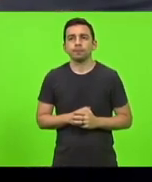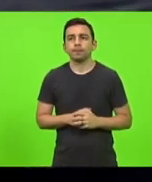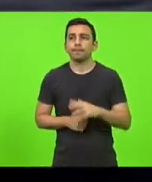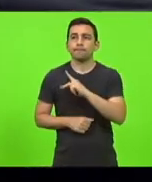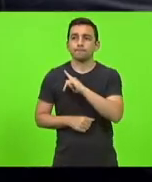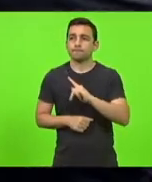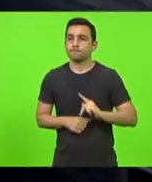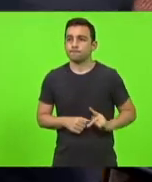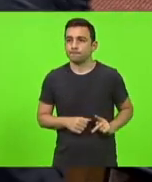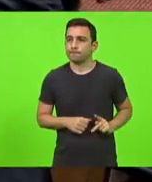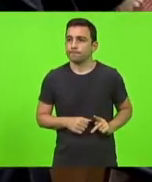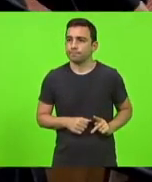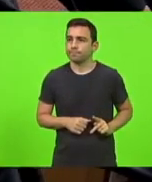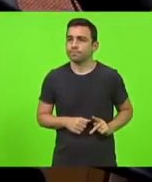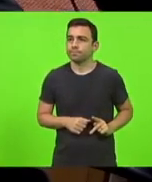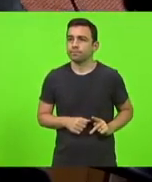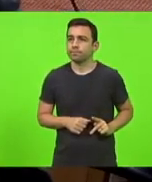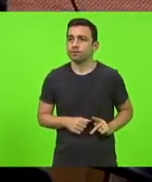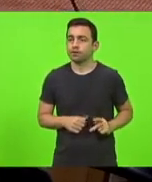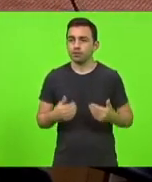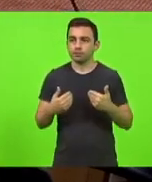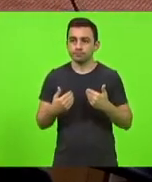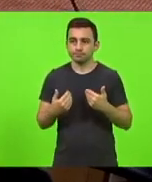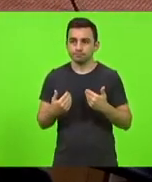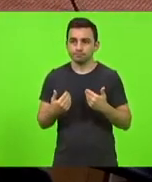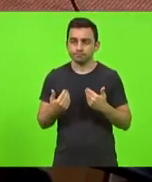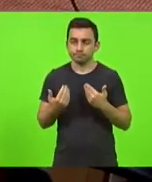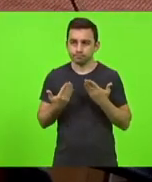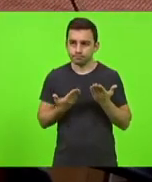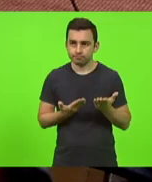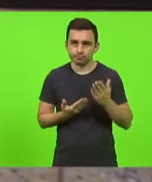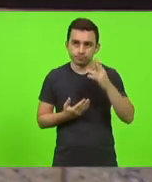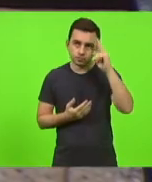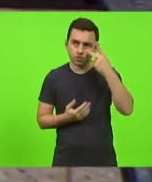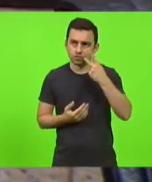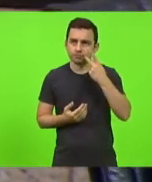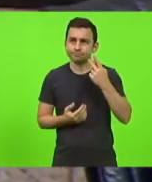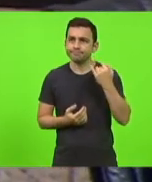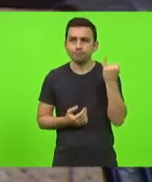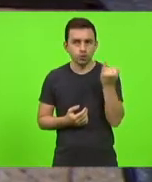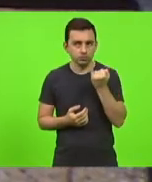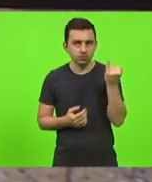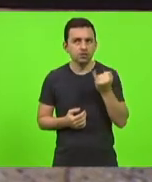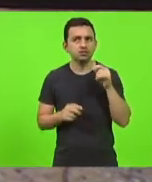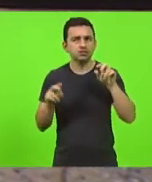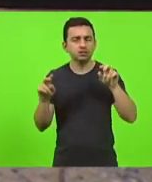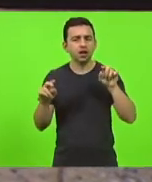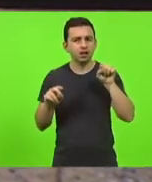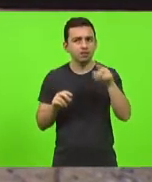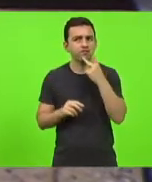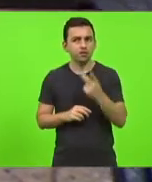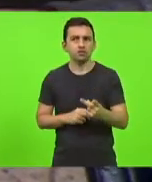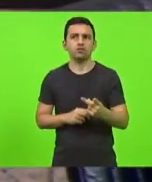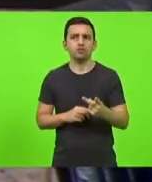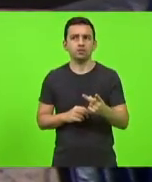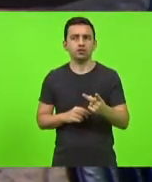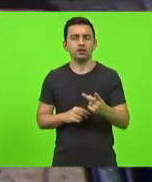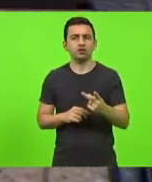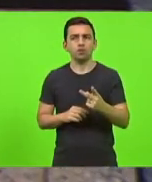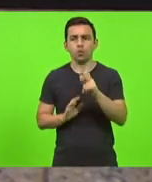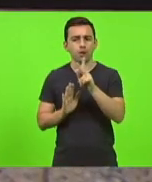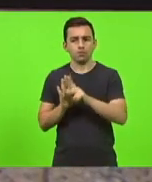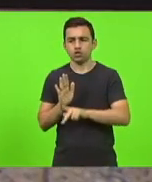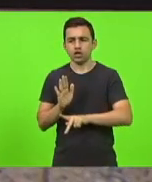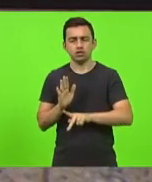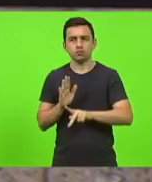presidente, deputado Milton Alves, levanto a questão de forma correta. Não é projeto de lei